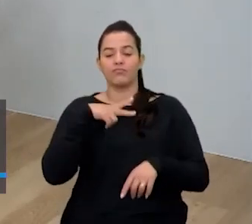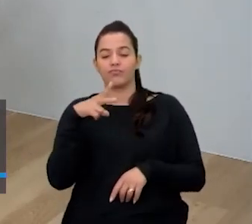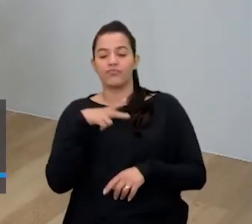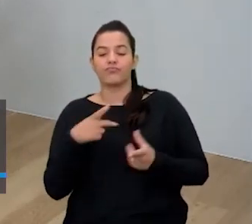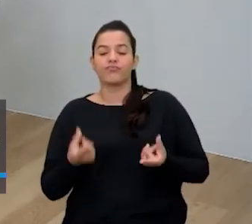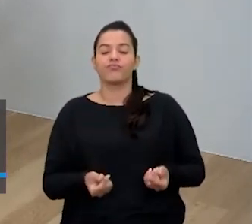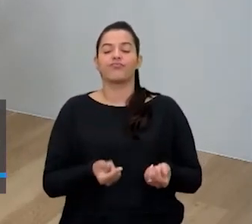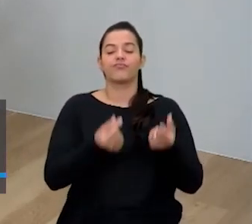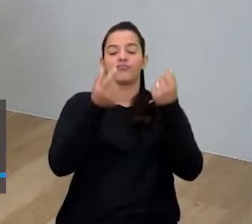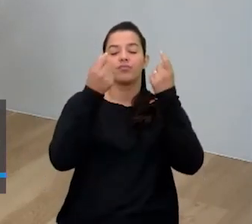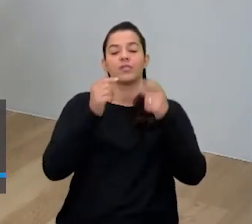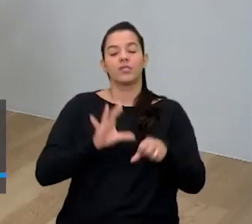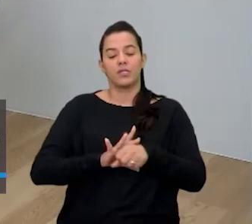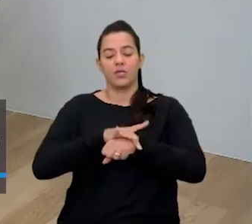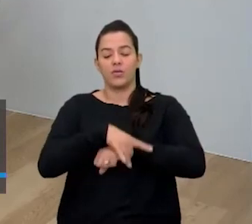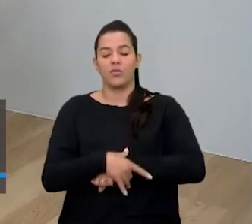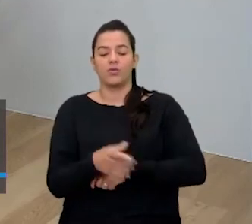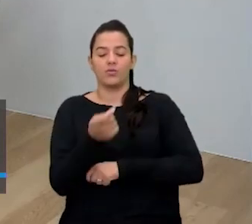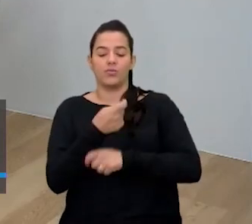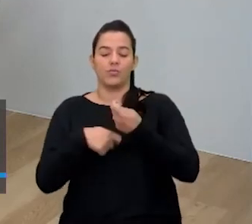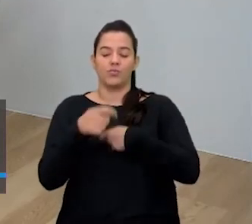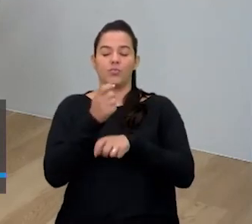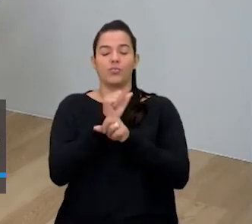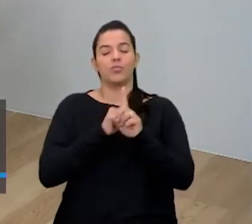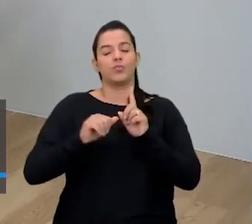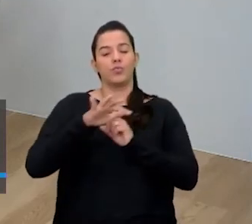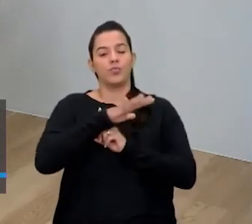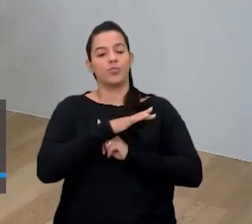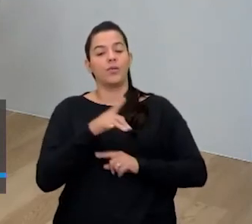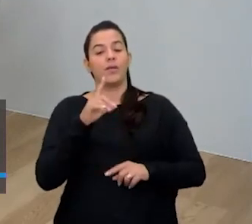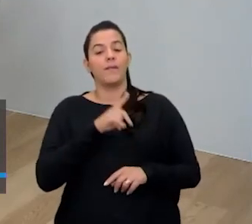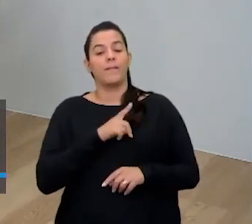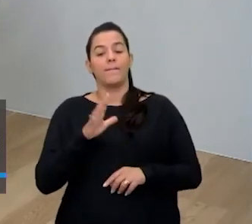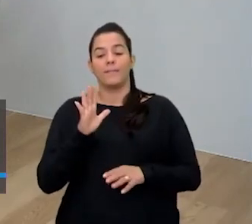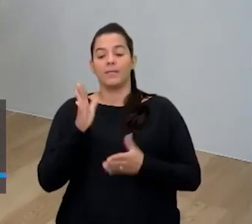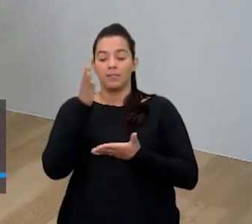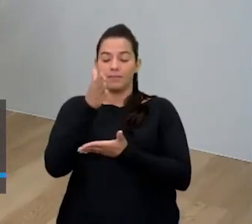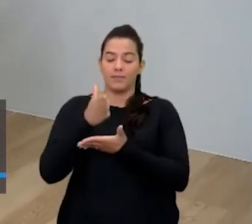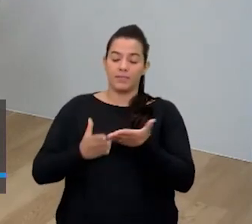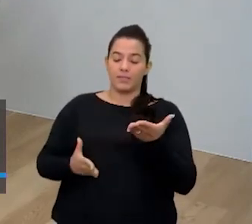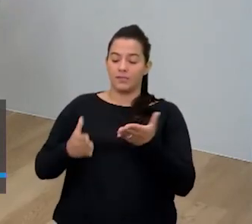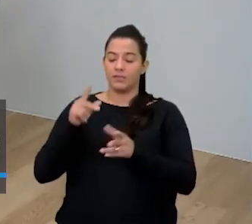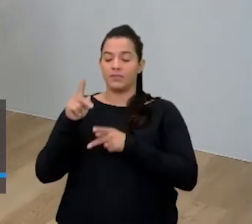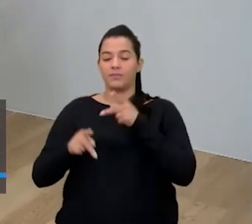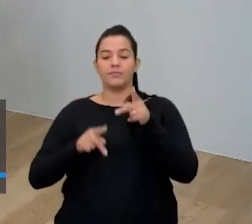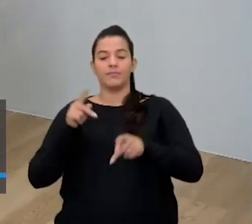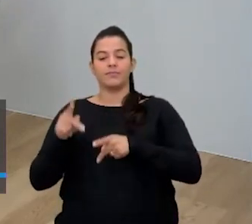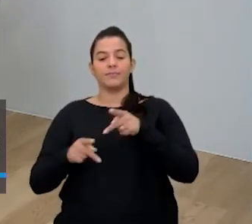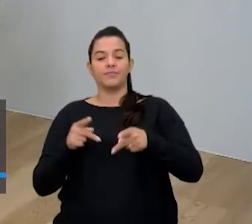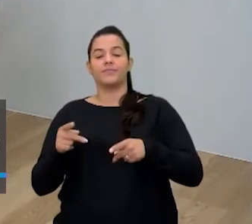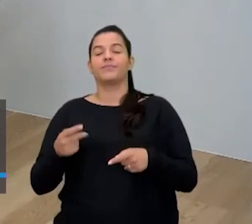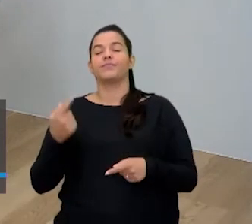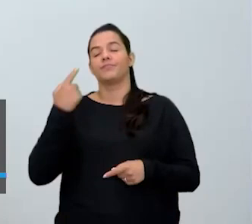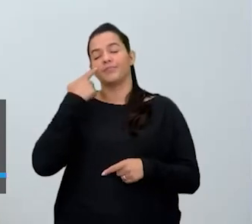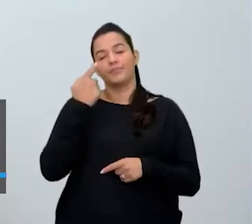seguridade social, mas que simultaneamente tem parte da população que